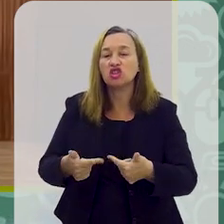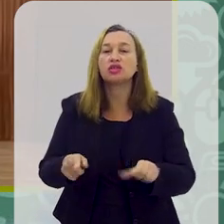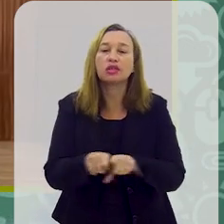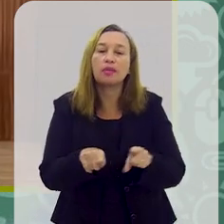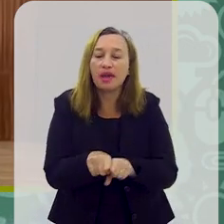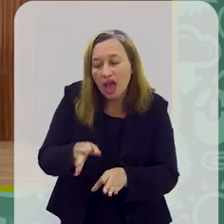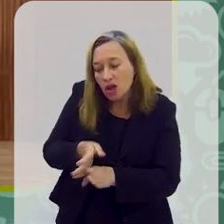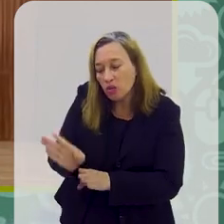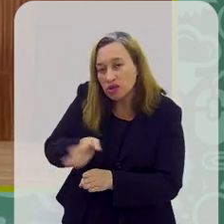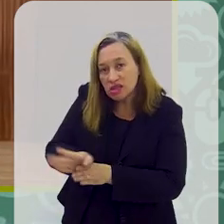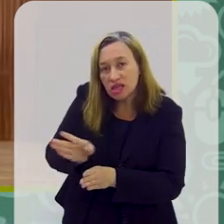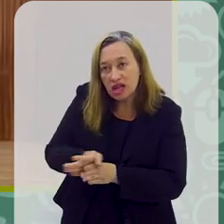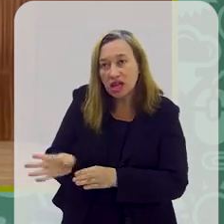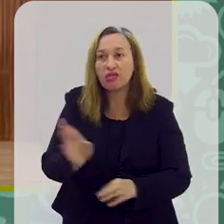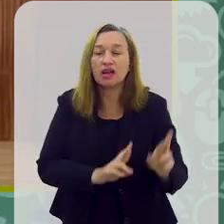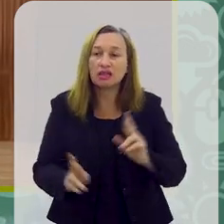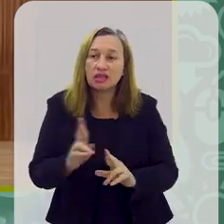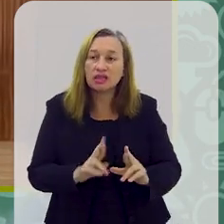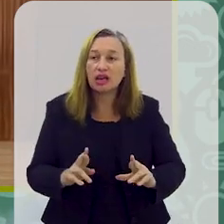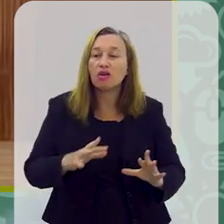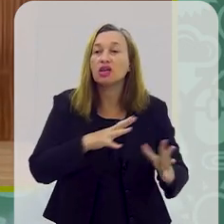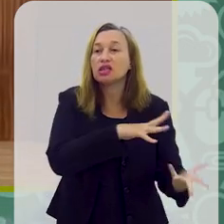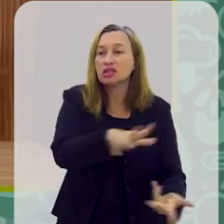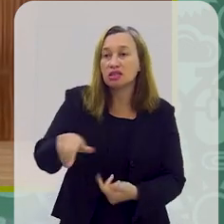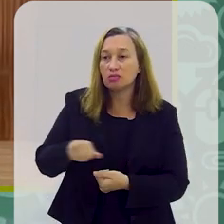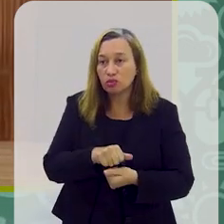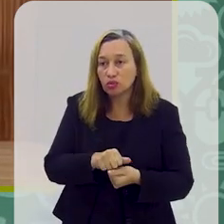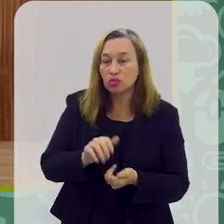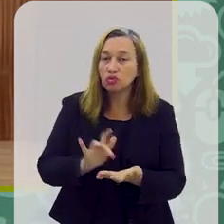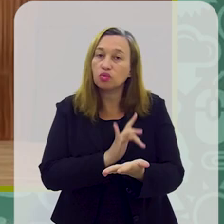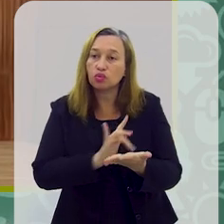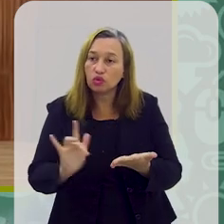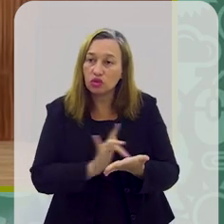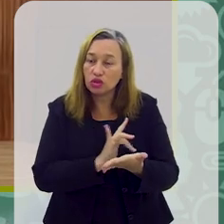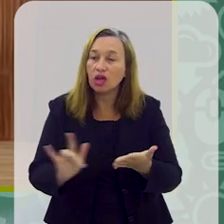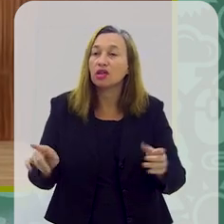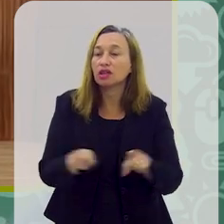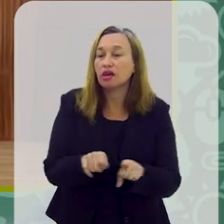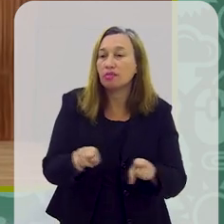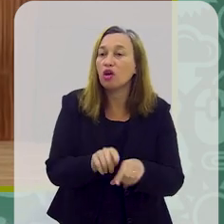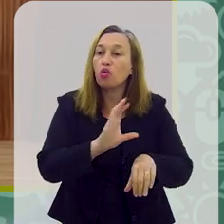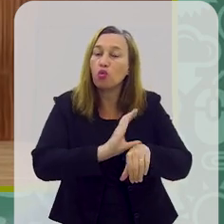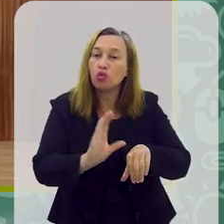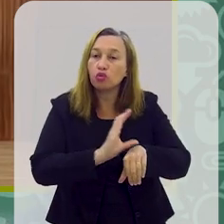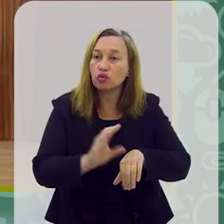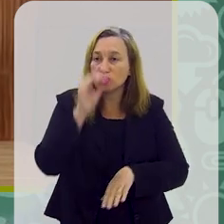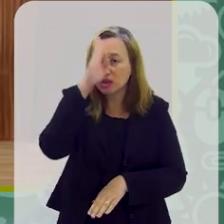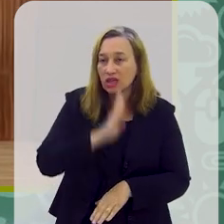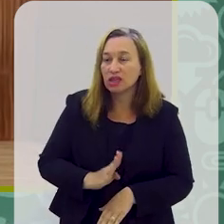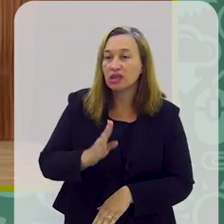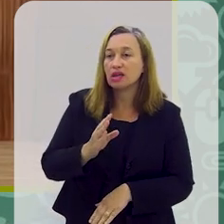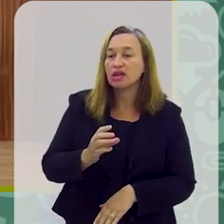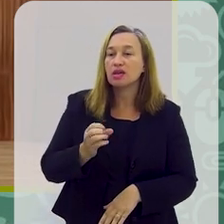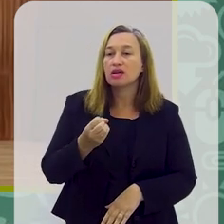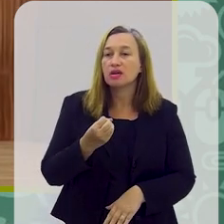também poderem orientar com relação a esse mundo online. E um último curso também gratuito, que é o